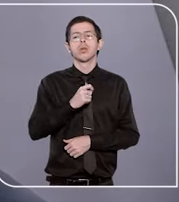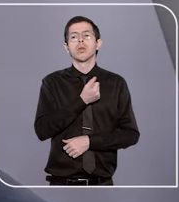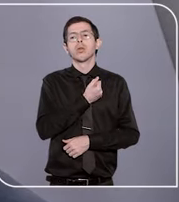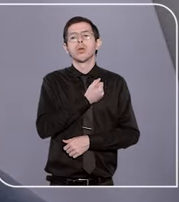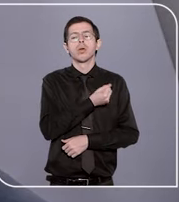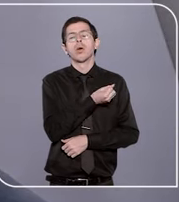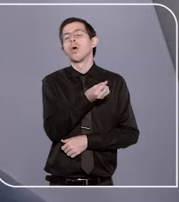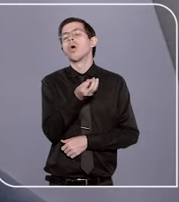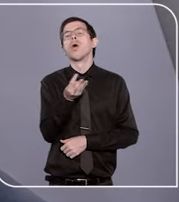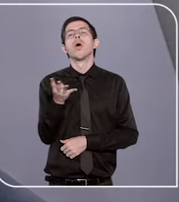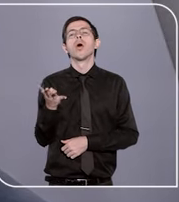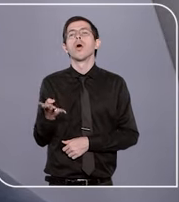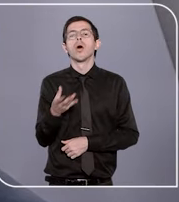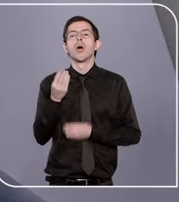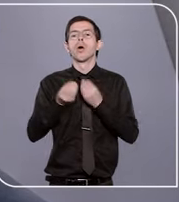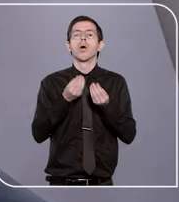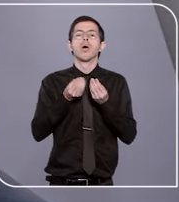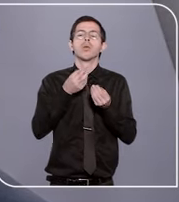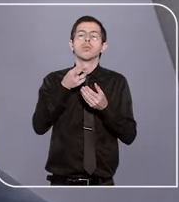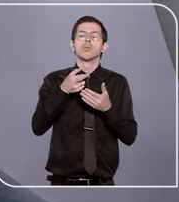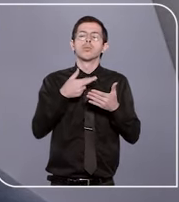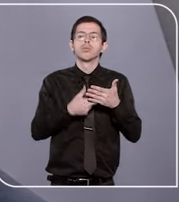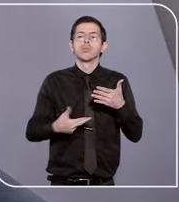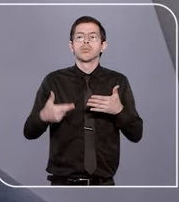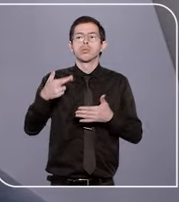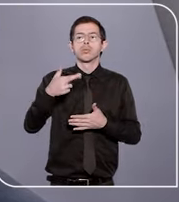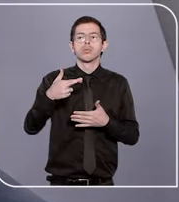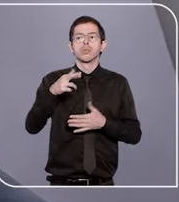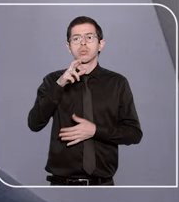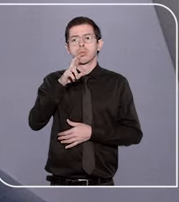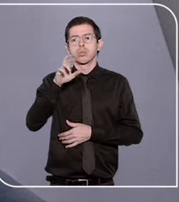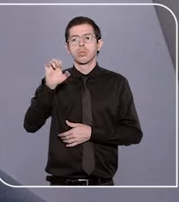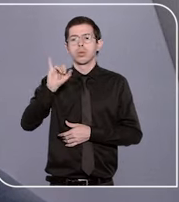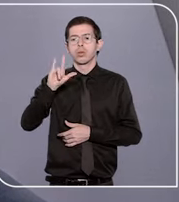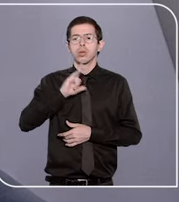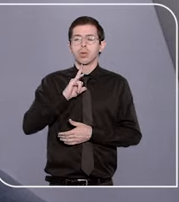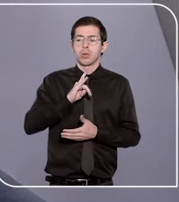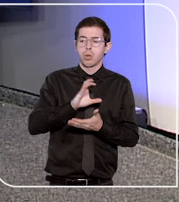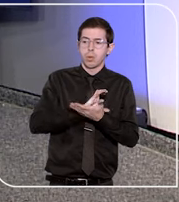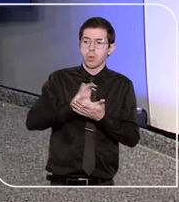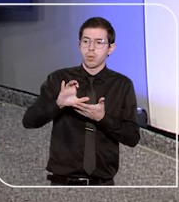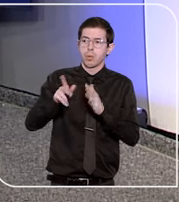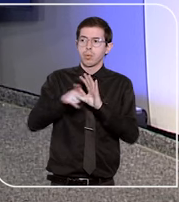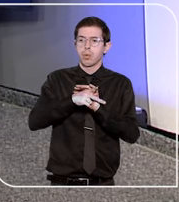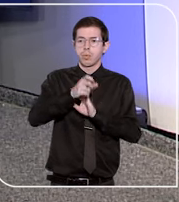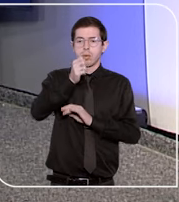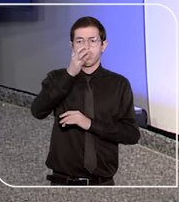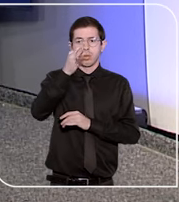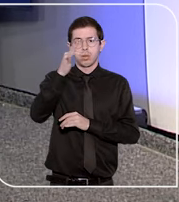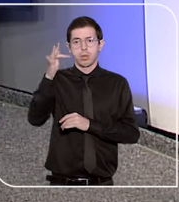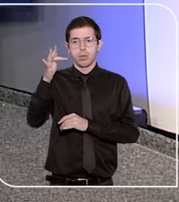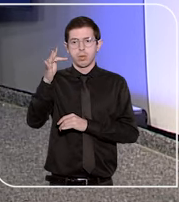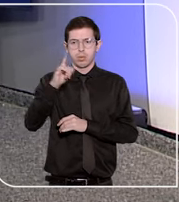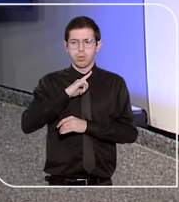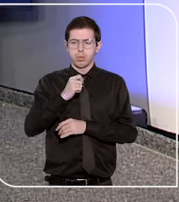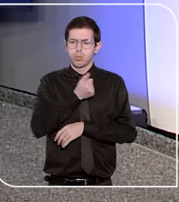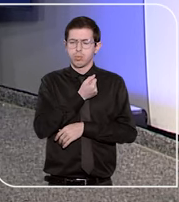aí sobre os recursos extraordinários que não são encaminhados então para o Supremo?